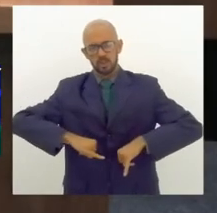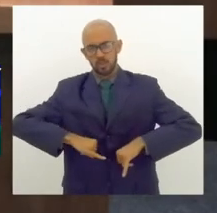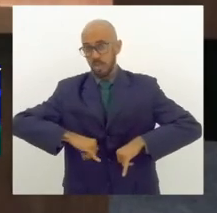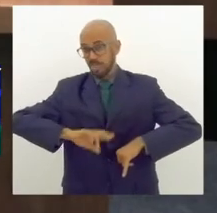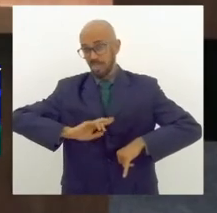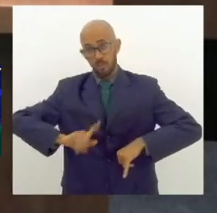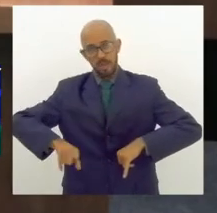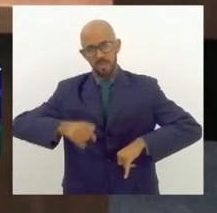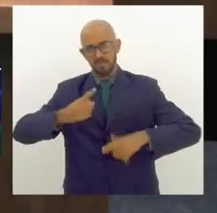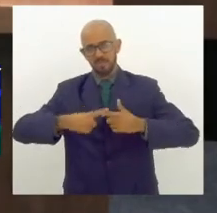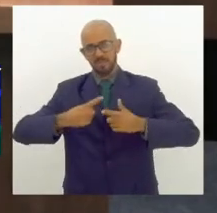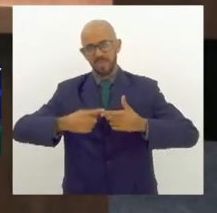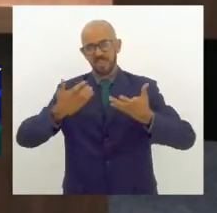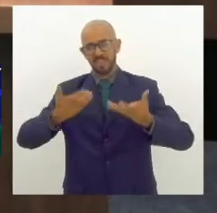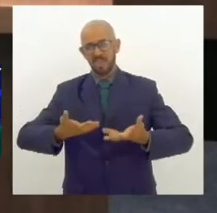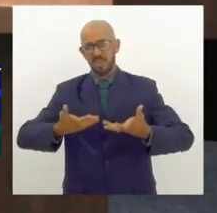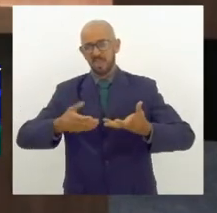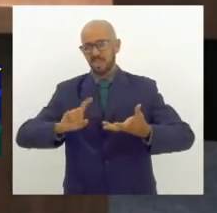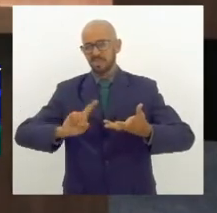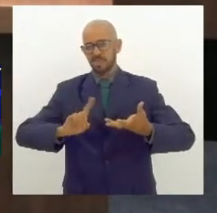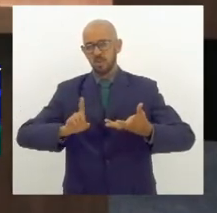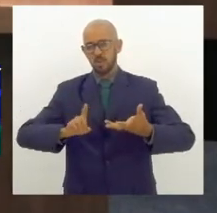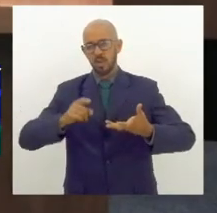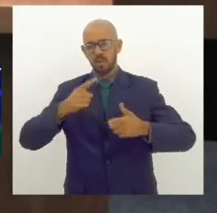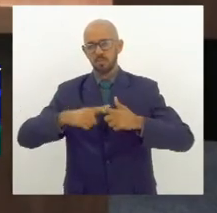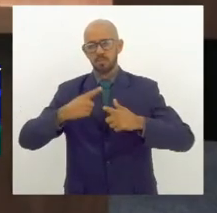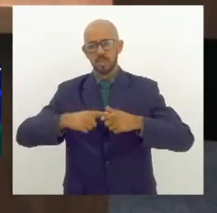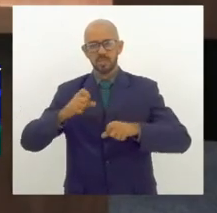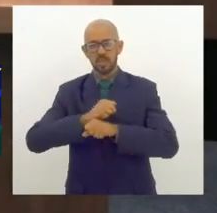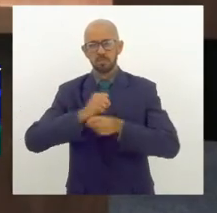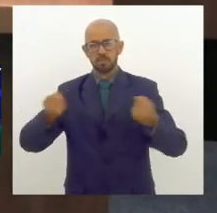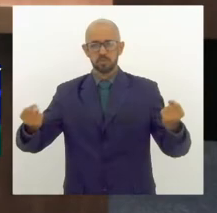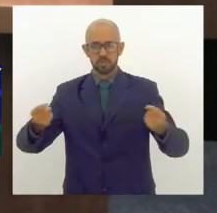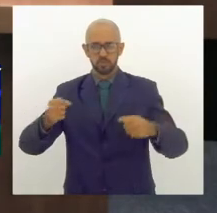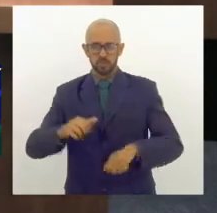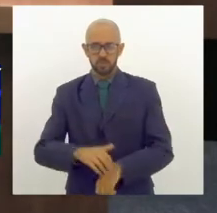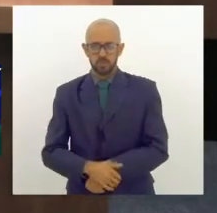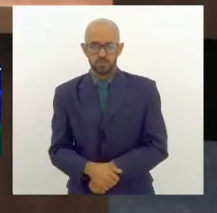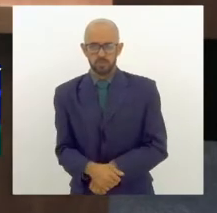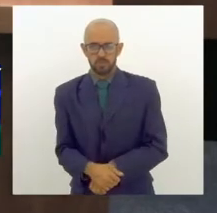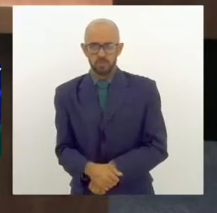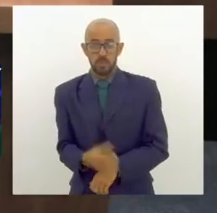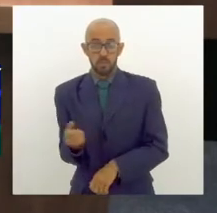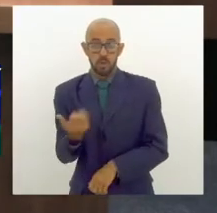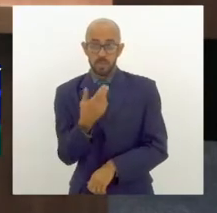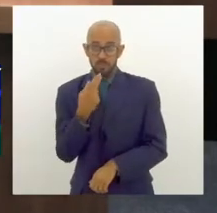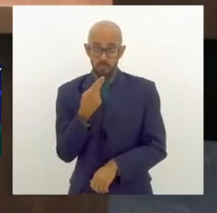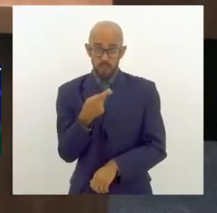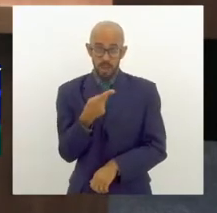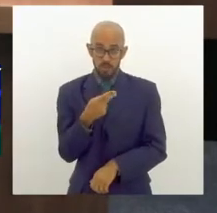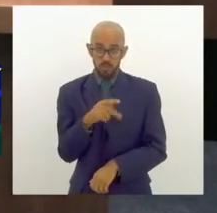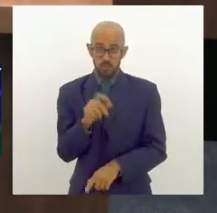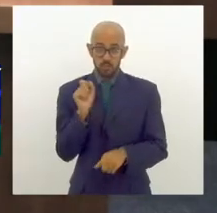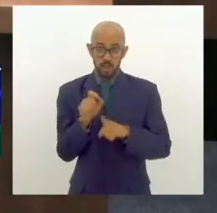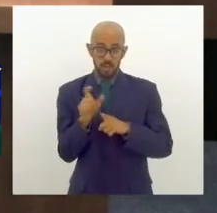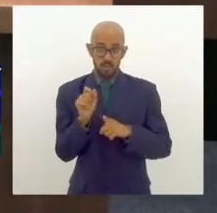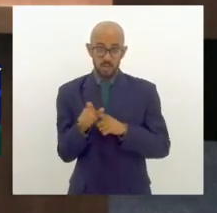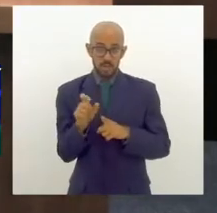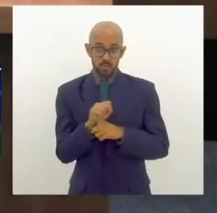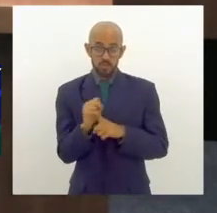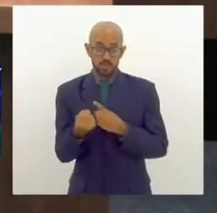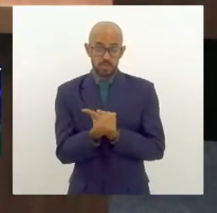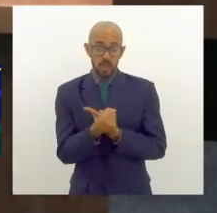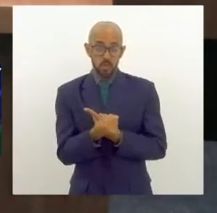porque querem, mas porque são impossibilitadas. Então, quando eu falo do aluguel social, eu falo em